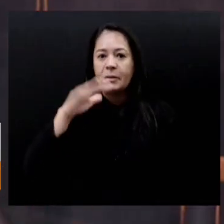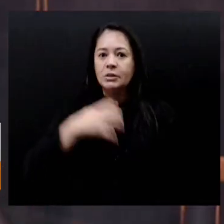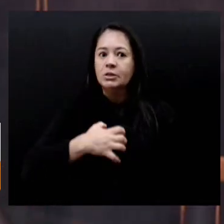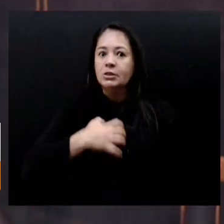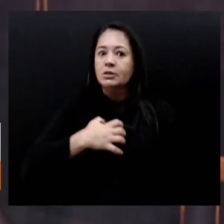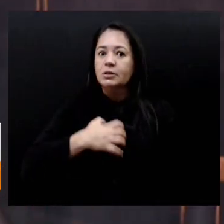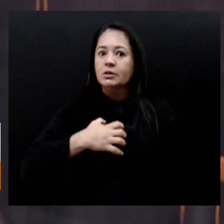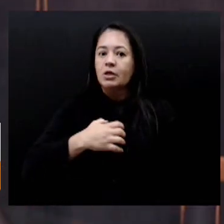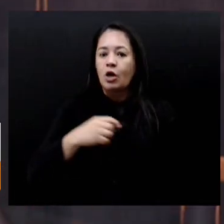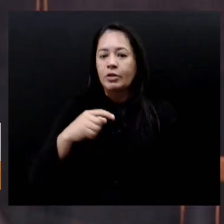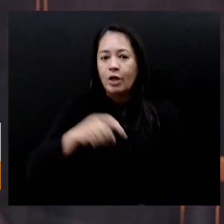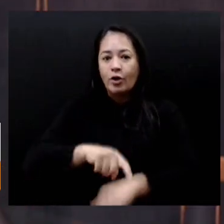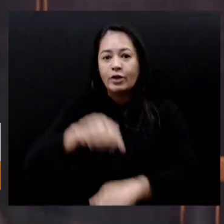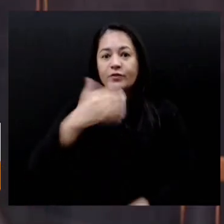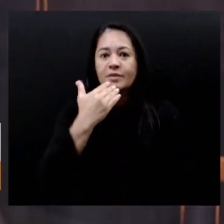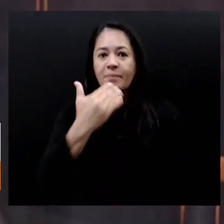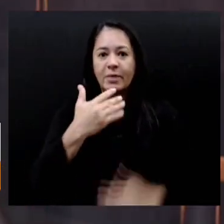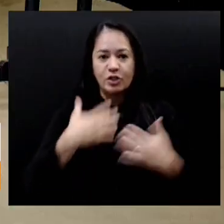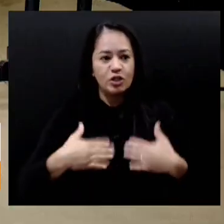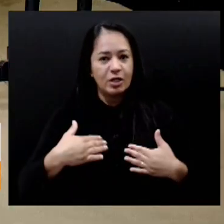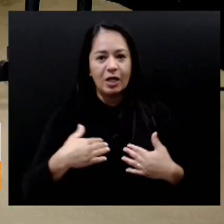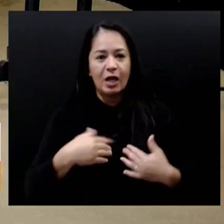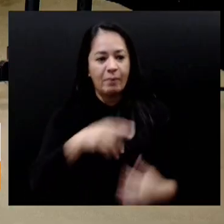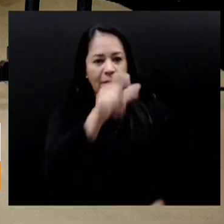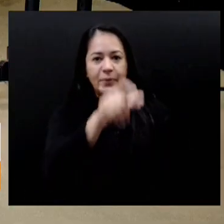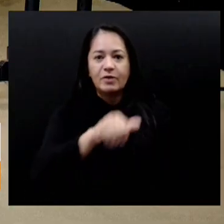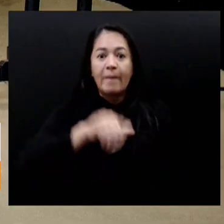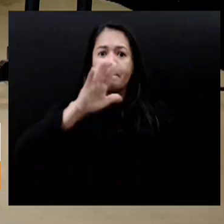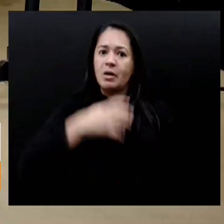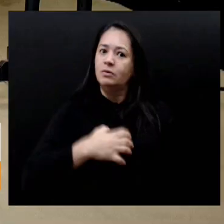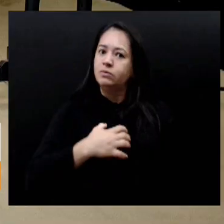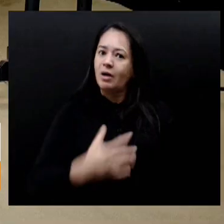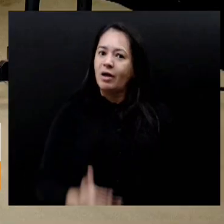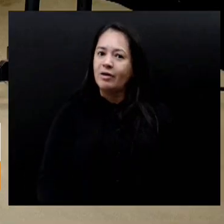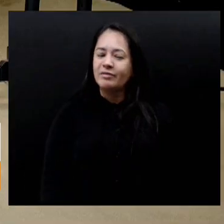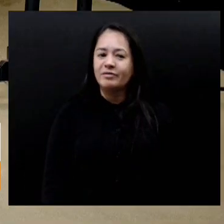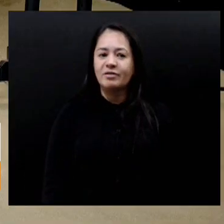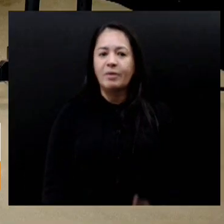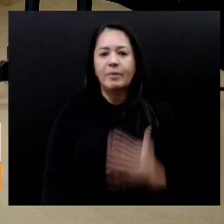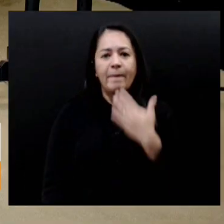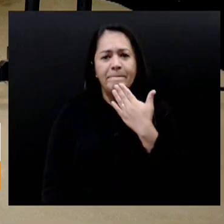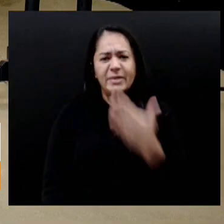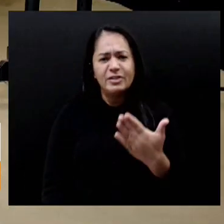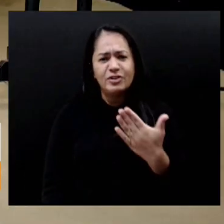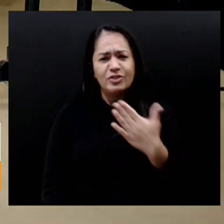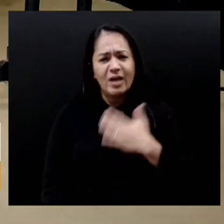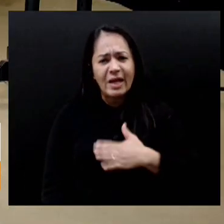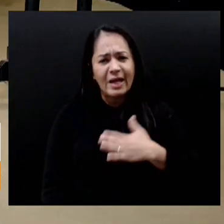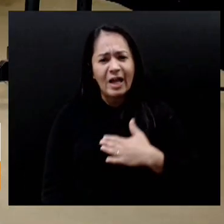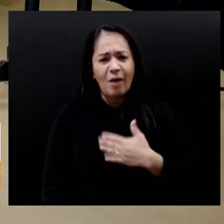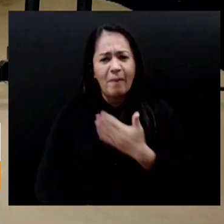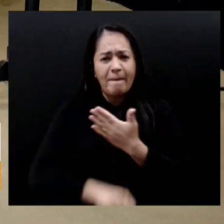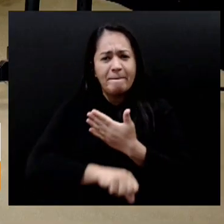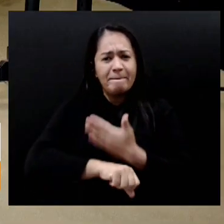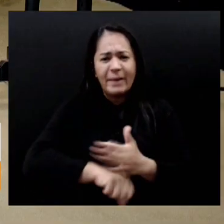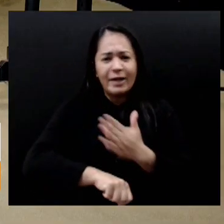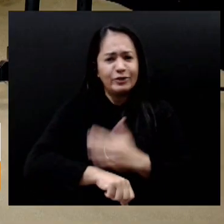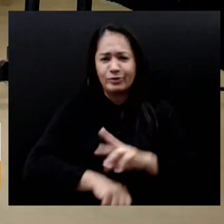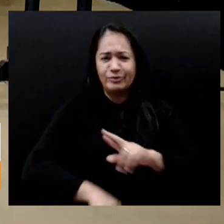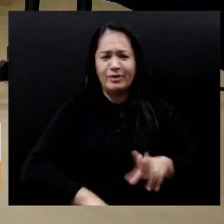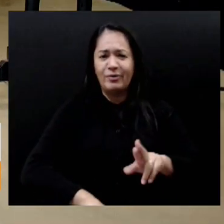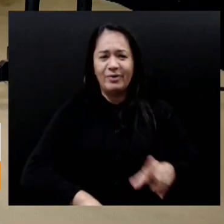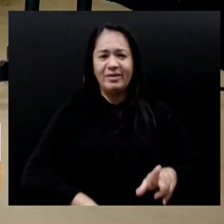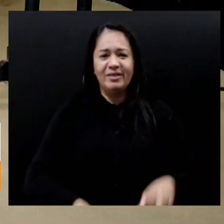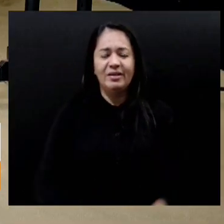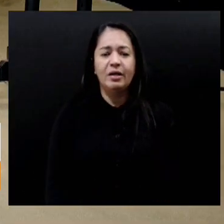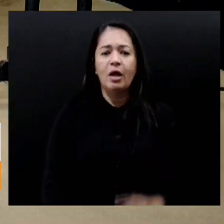calma, né? Porque É realmente verdade, é uma reação pedir calma não é nada muito prático. A gente fala, no momento da respira. raiva. Uhum. Por que a gente pede